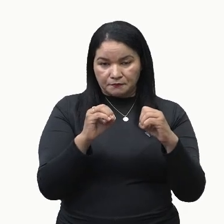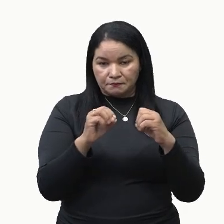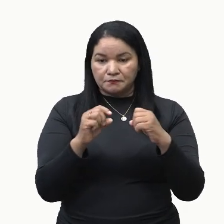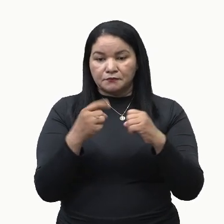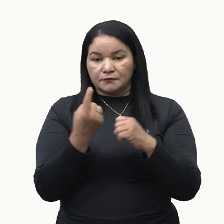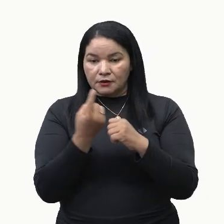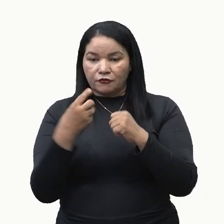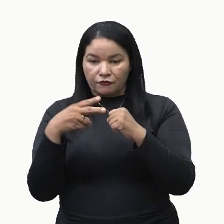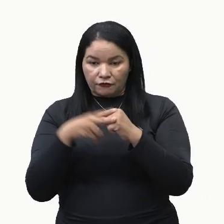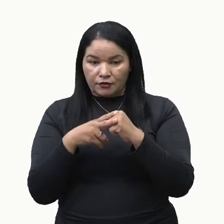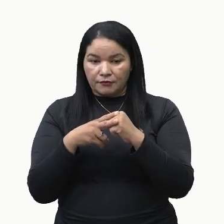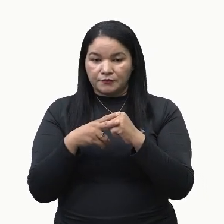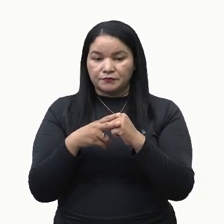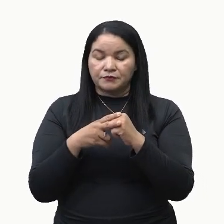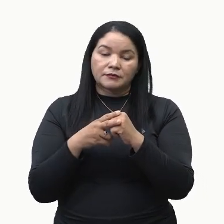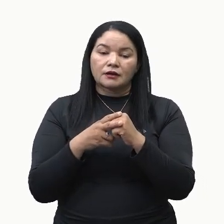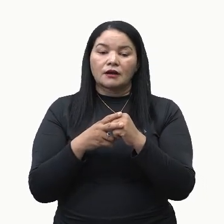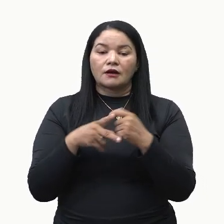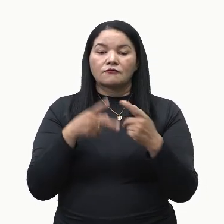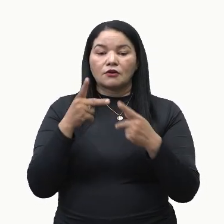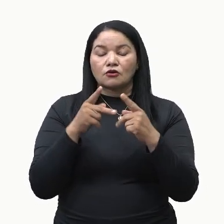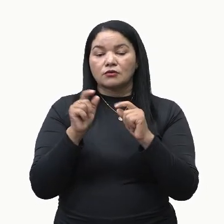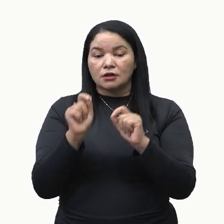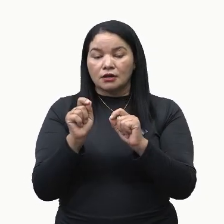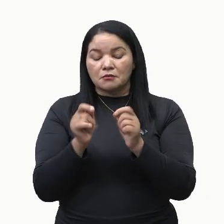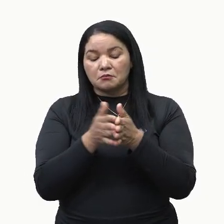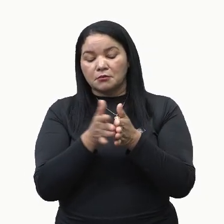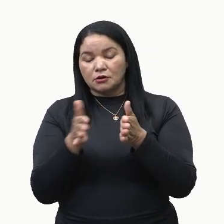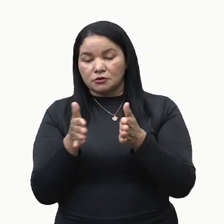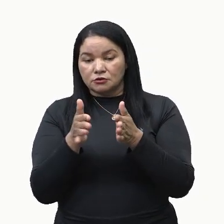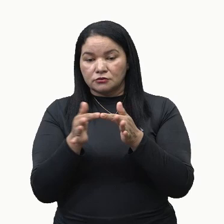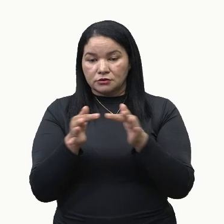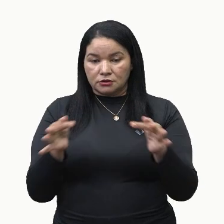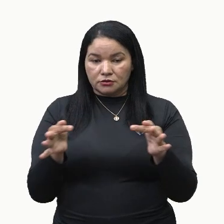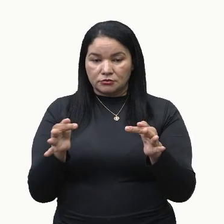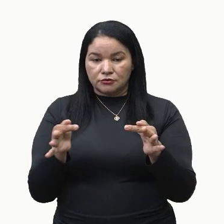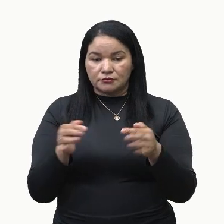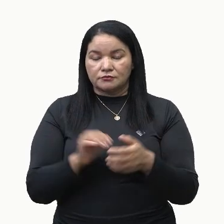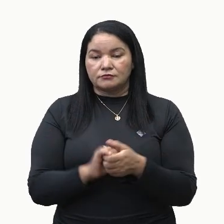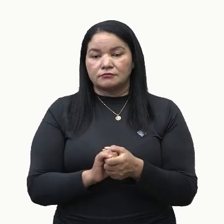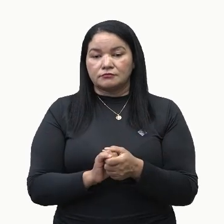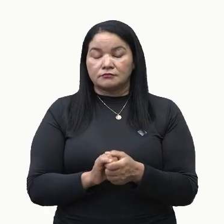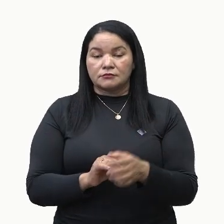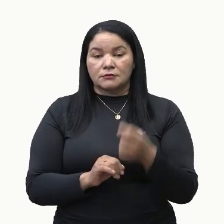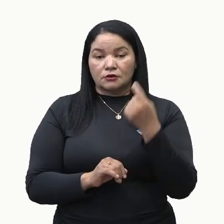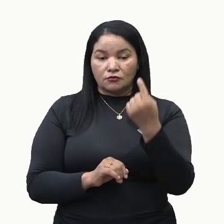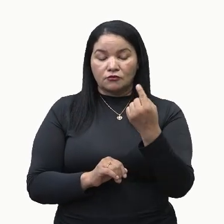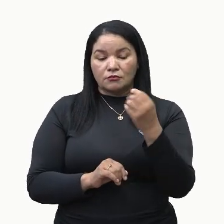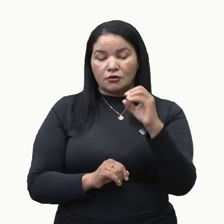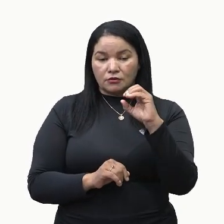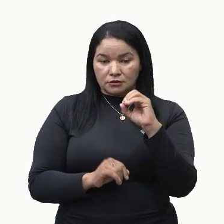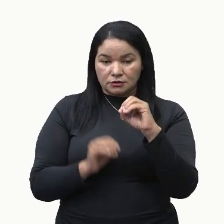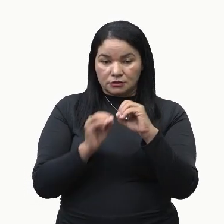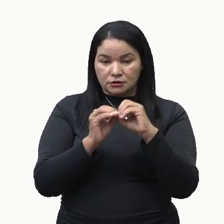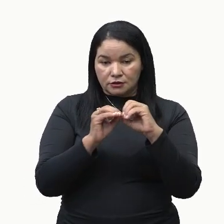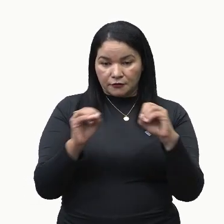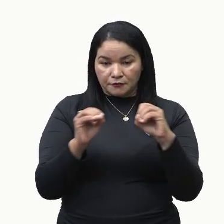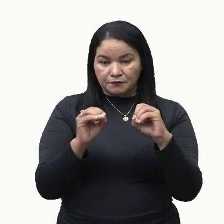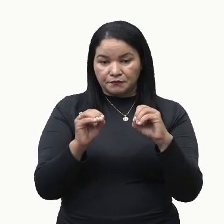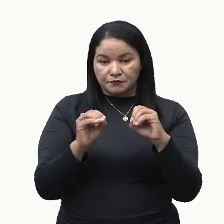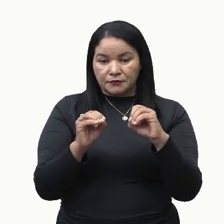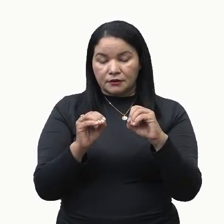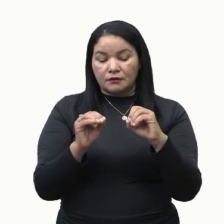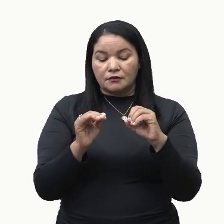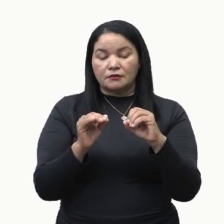de período simples. Uma oração, período simples. Quando há 2